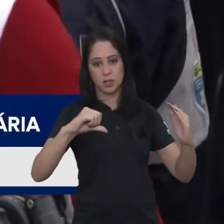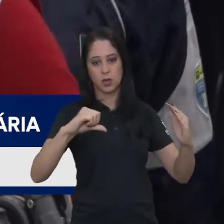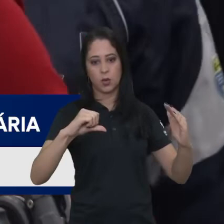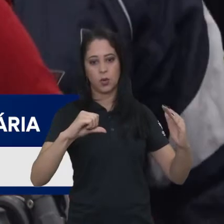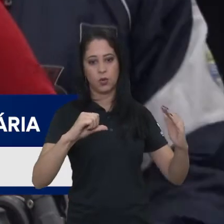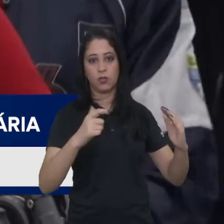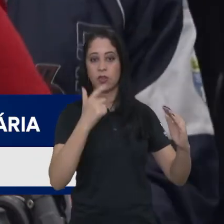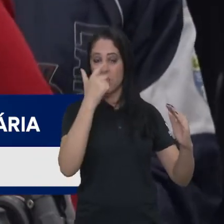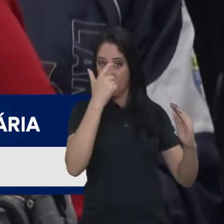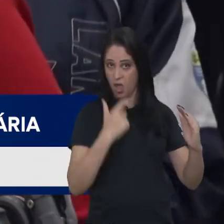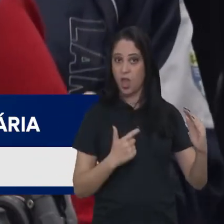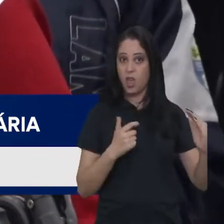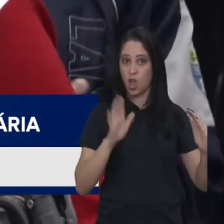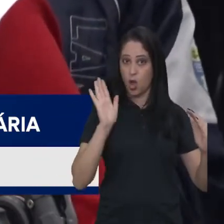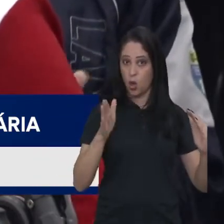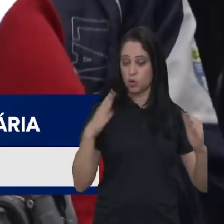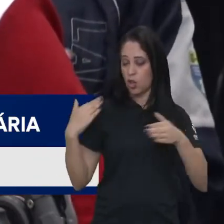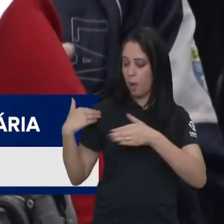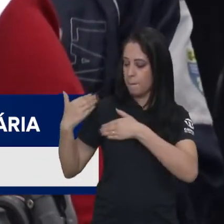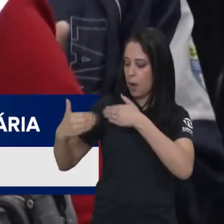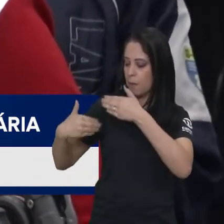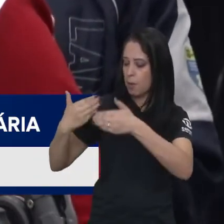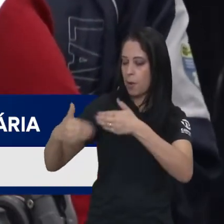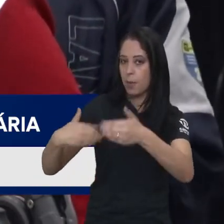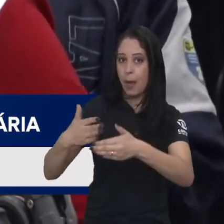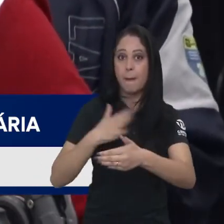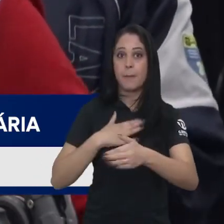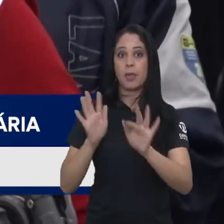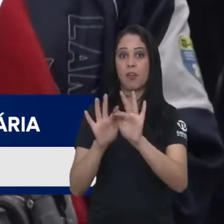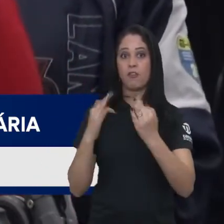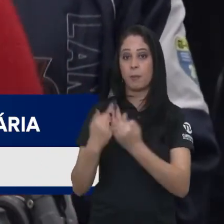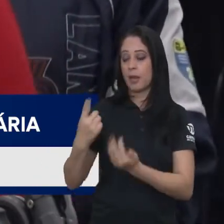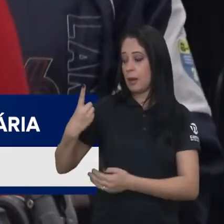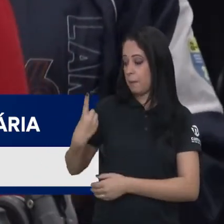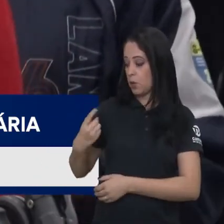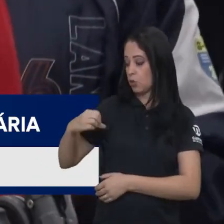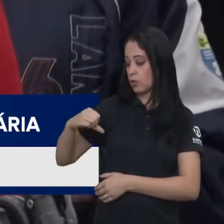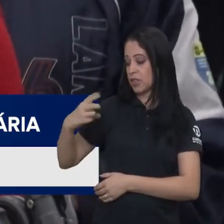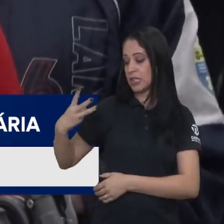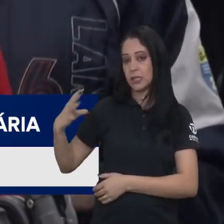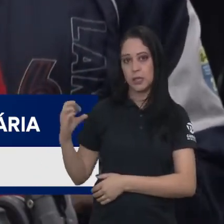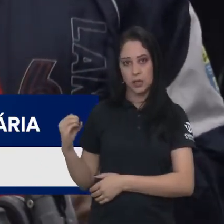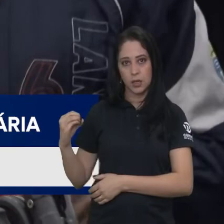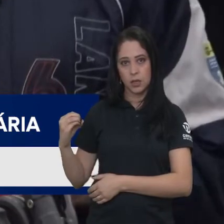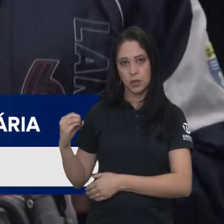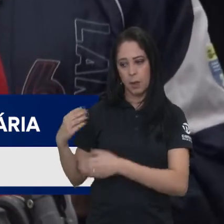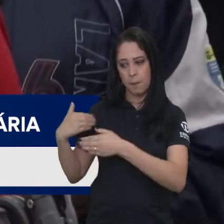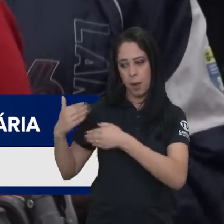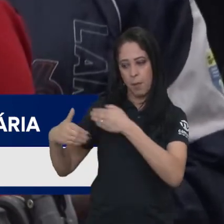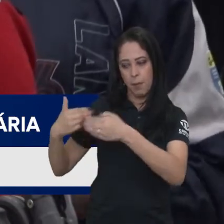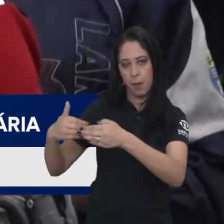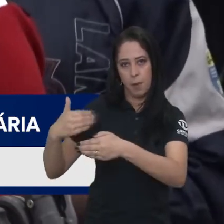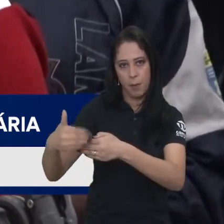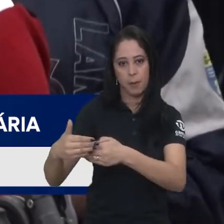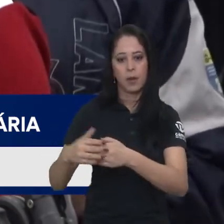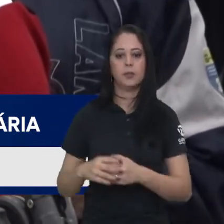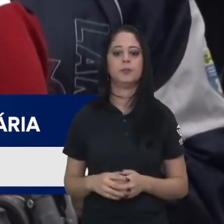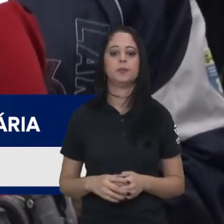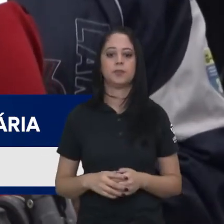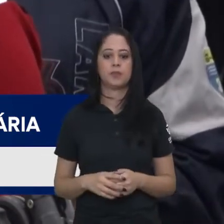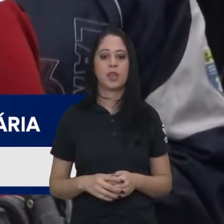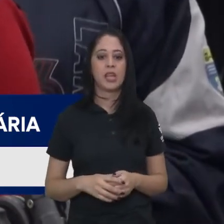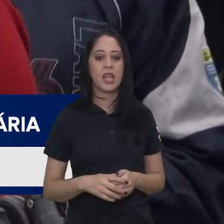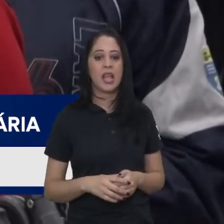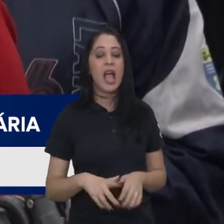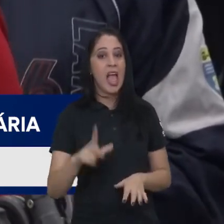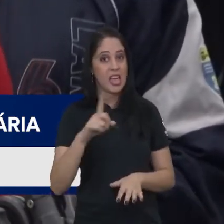No meu caso, eu sou a quinta geração da minha família que está desde 1930 no Banhado. E a gente tem o plano de urbanização e